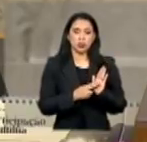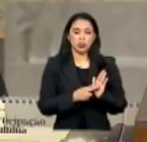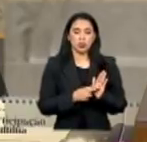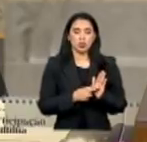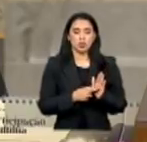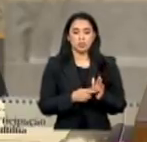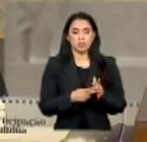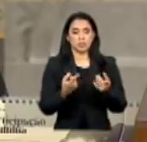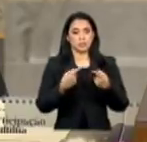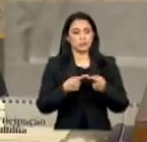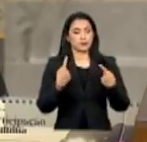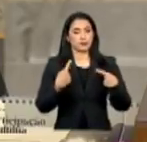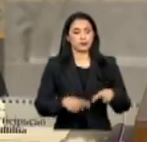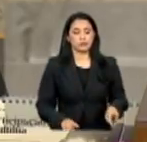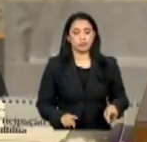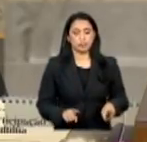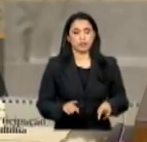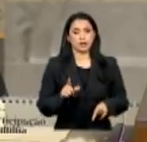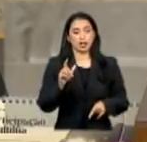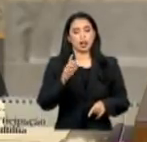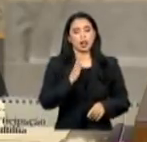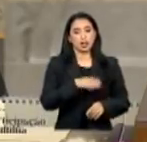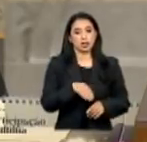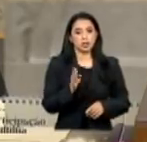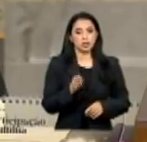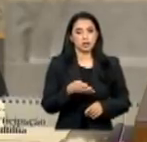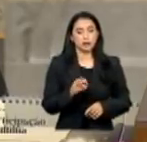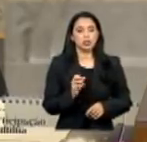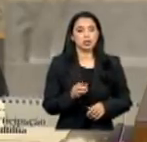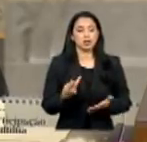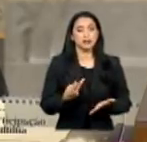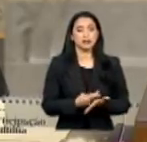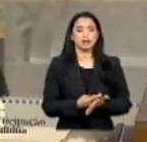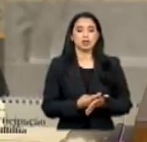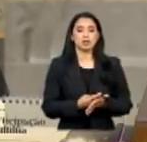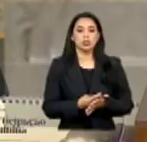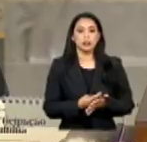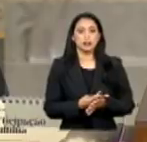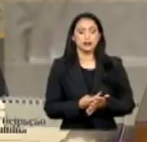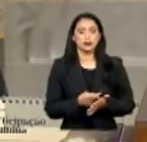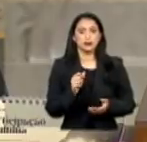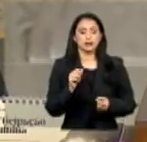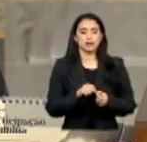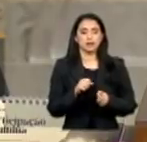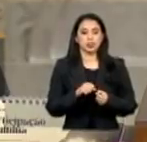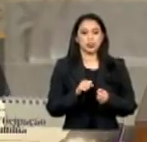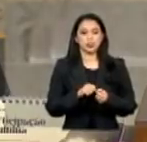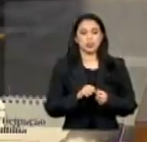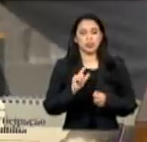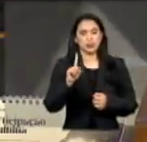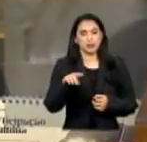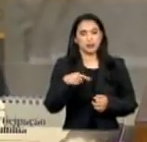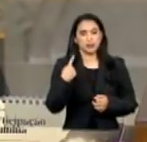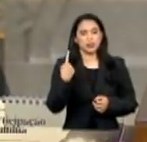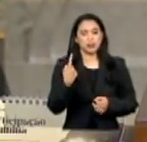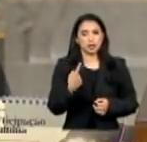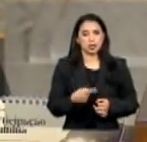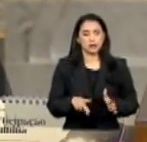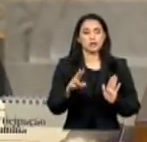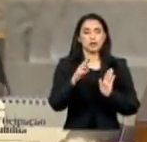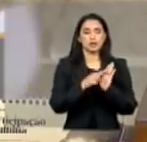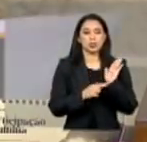dada sua unidade ocorre quando esse ato foi praticado após a norma ter